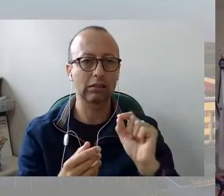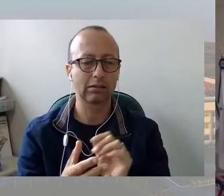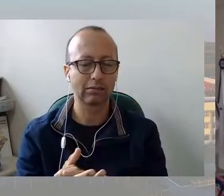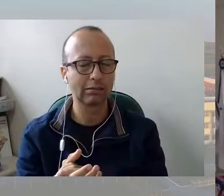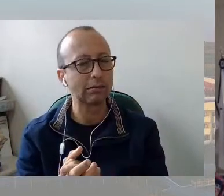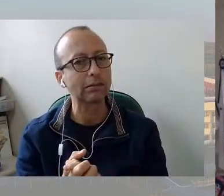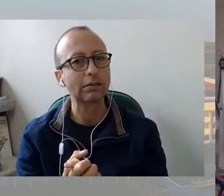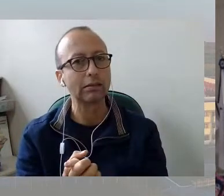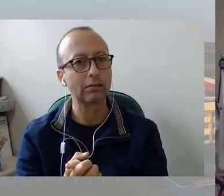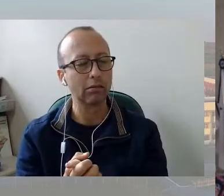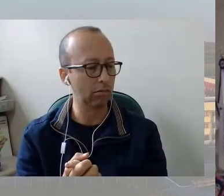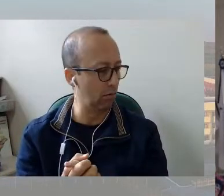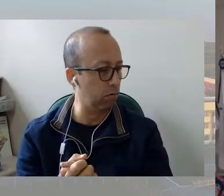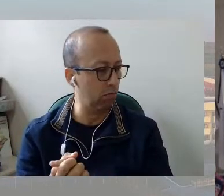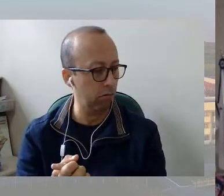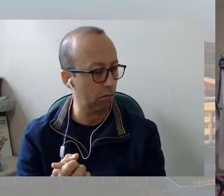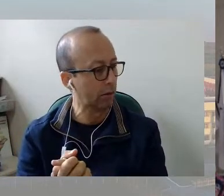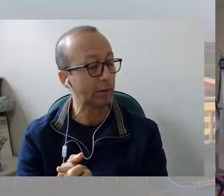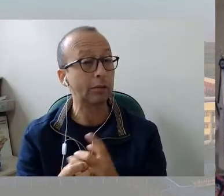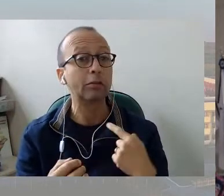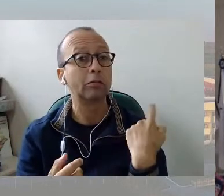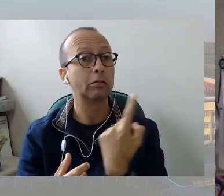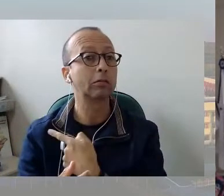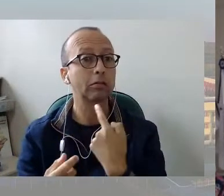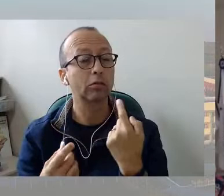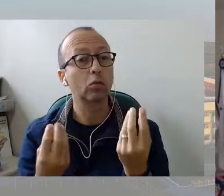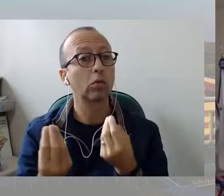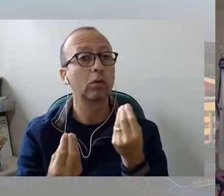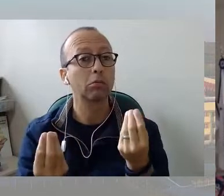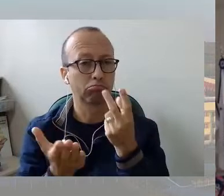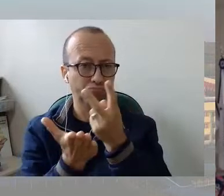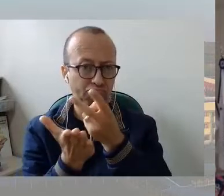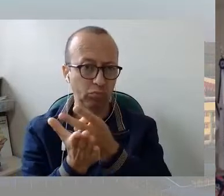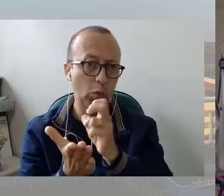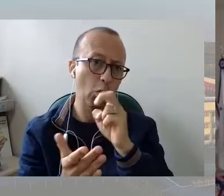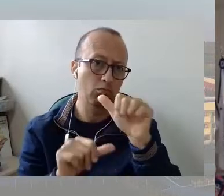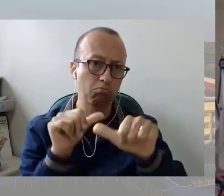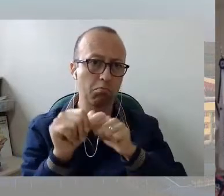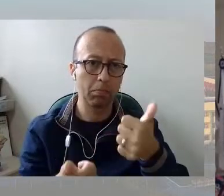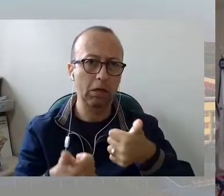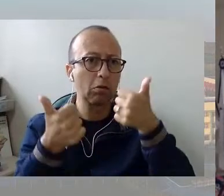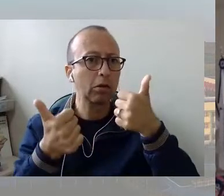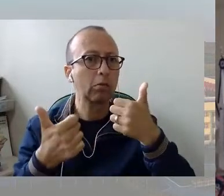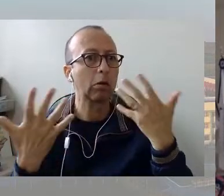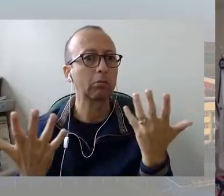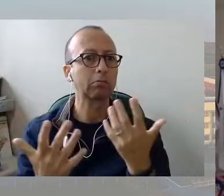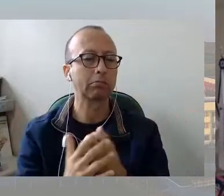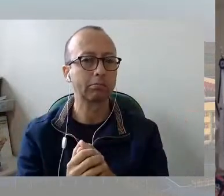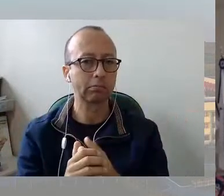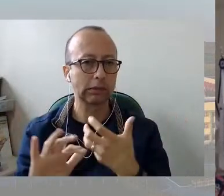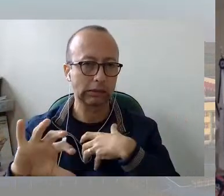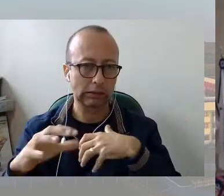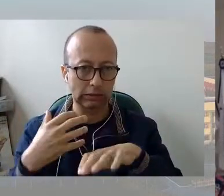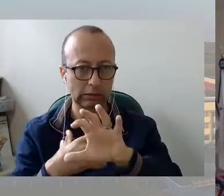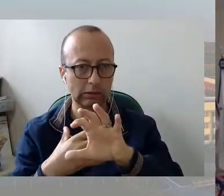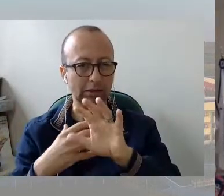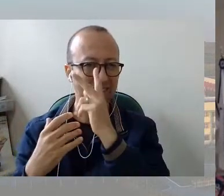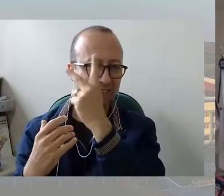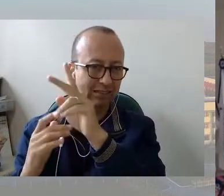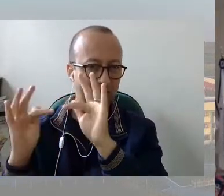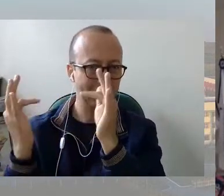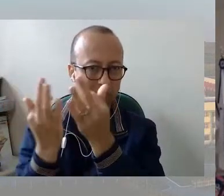universidade? Mantermos ou transformarmos nossas práticas. Por mais empatia que se tenha, somente a família do